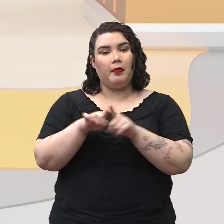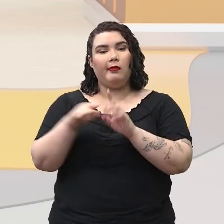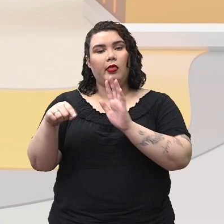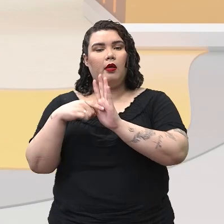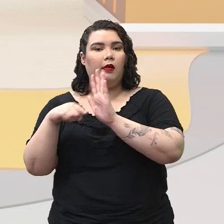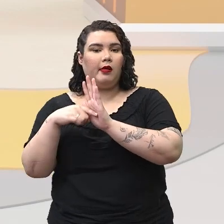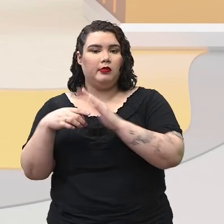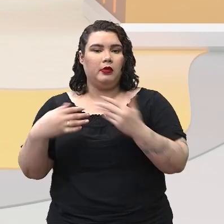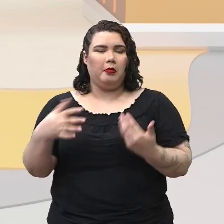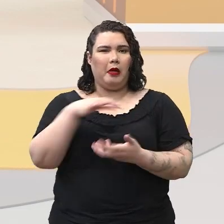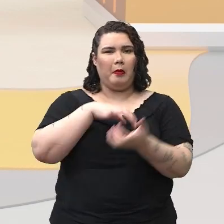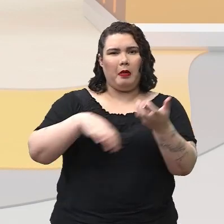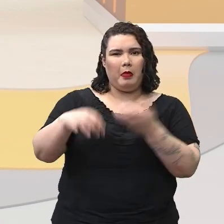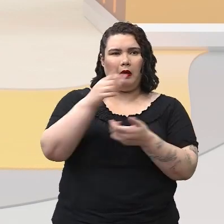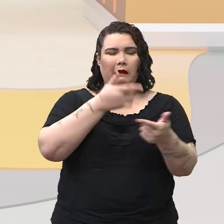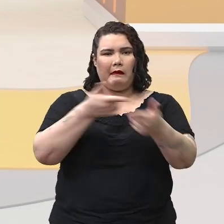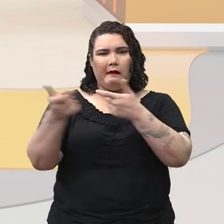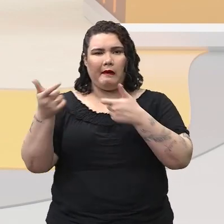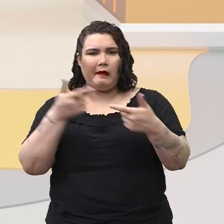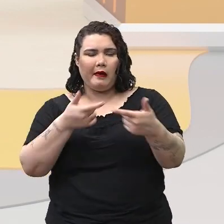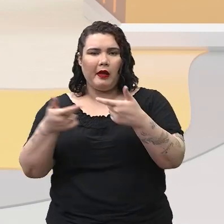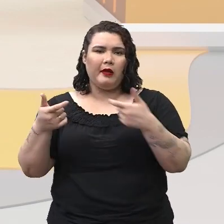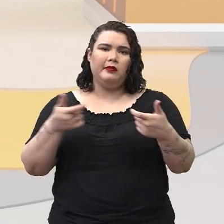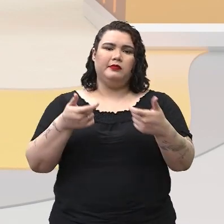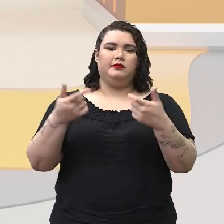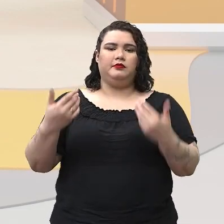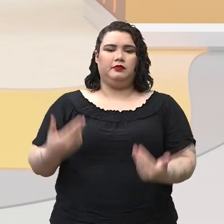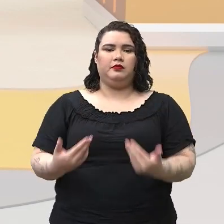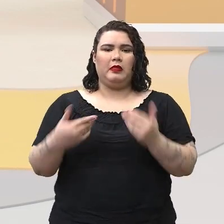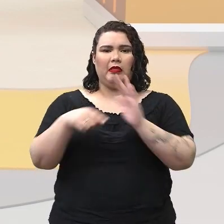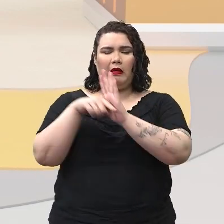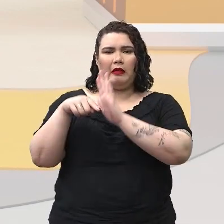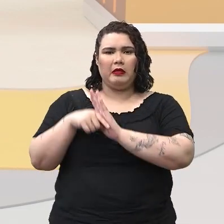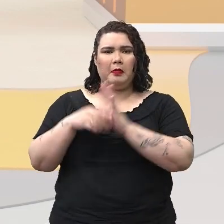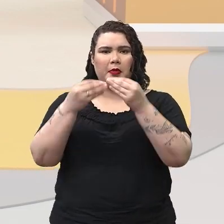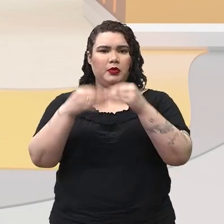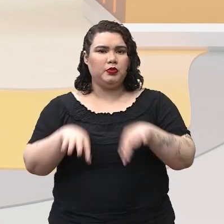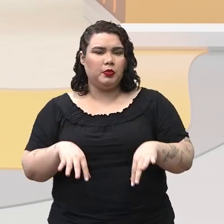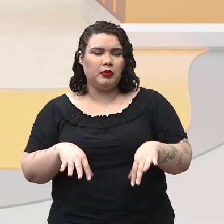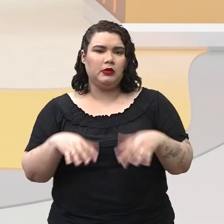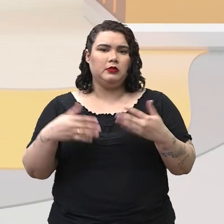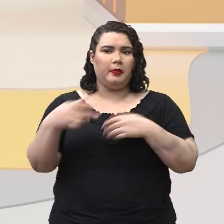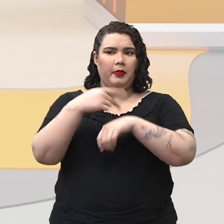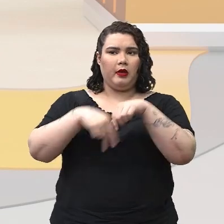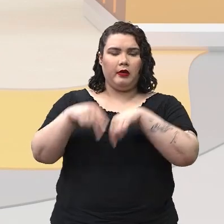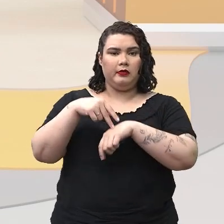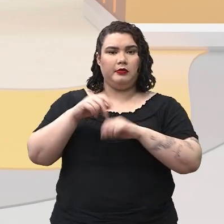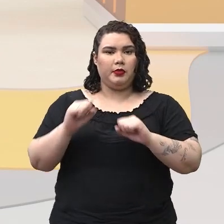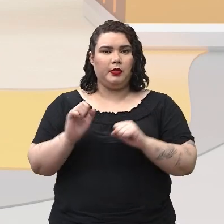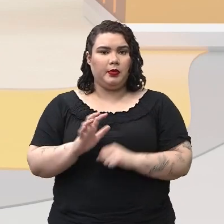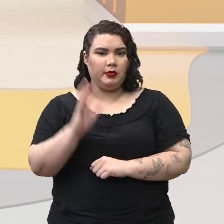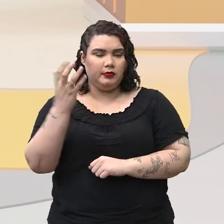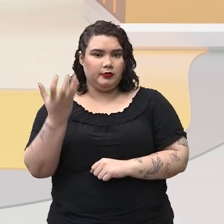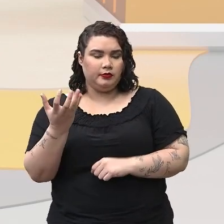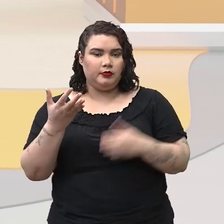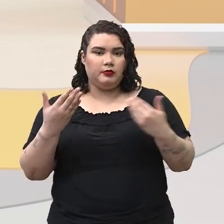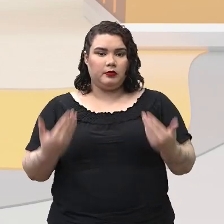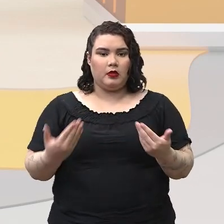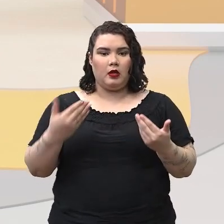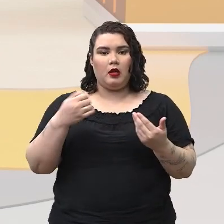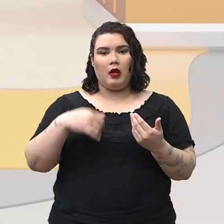né? Conflitos, guerras, né? Resoluções de negativo, prejuízos que alguns países possam ter. Essa é a área que a gente